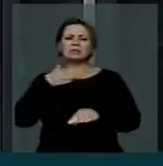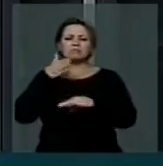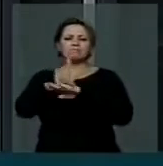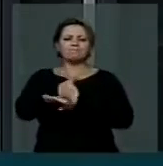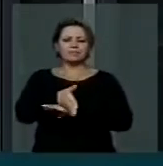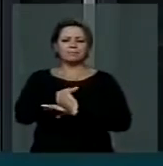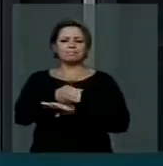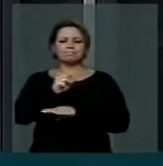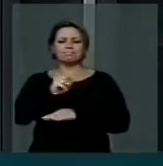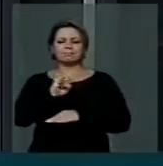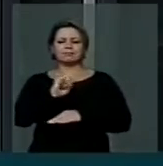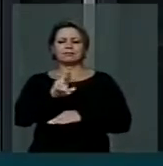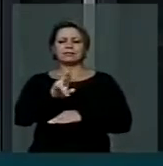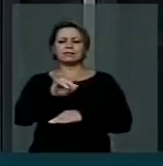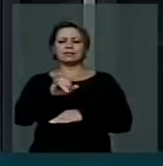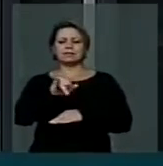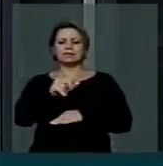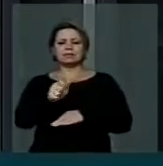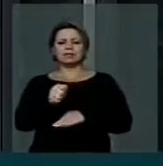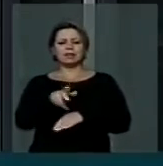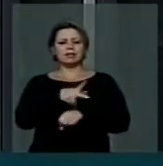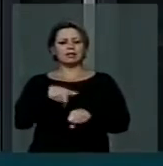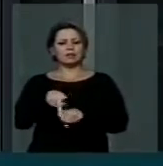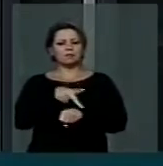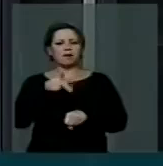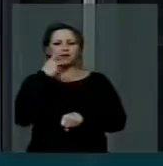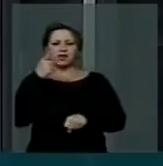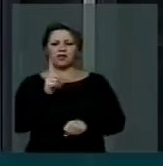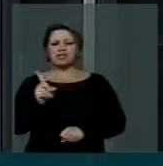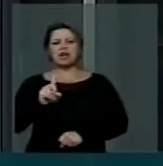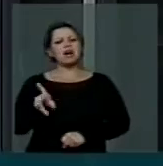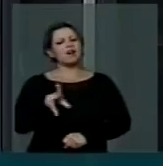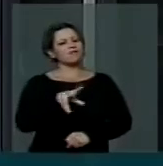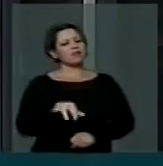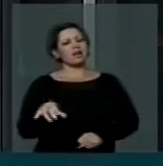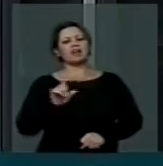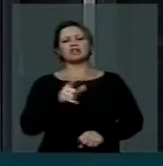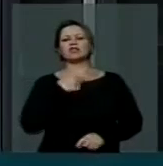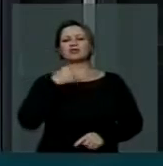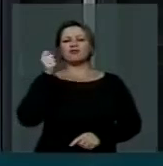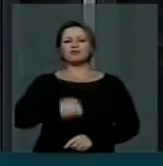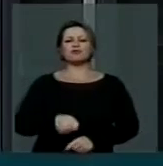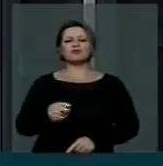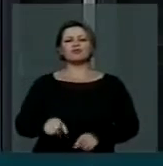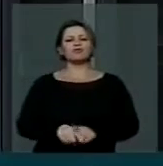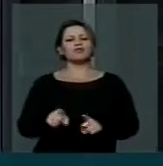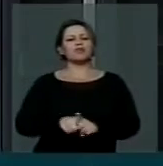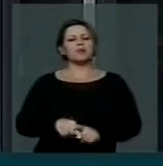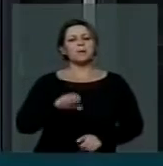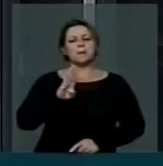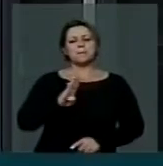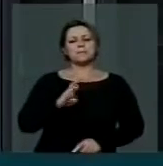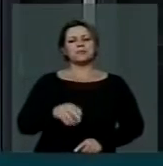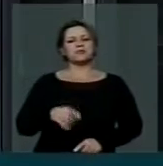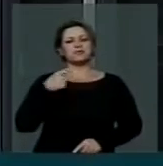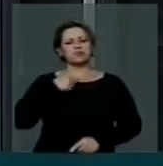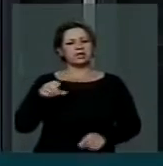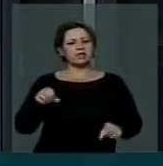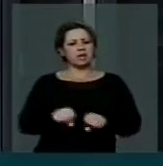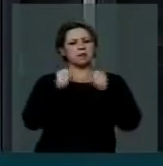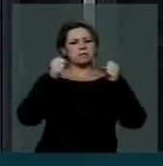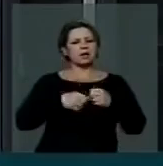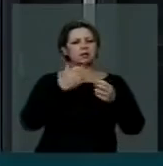Síria com a piedosa ressalva de que não pretende repetir no país do ditador Bashar al-Assad as destrutivas